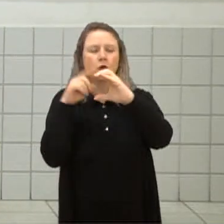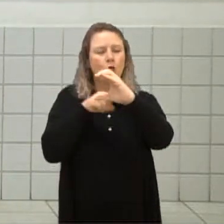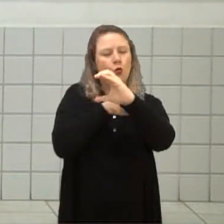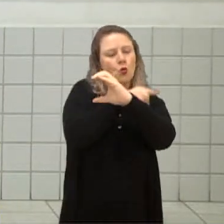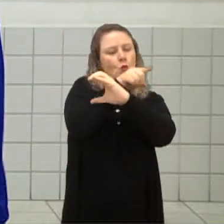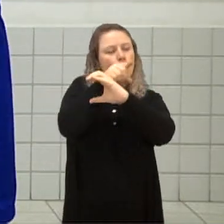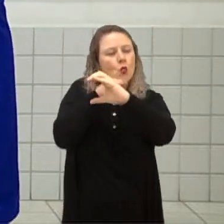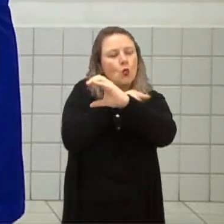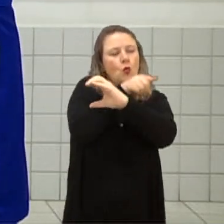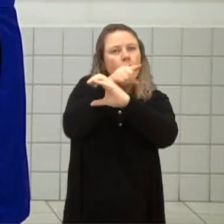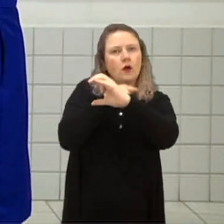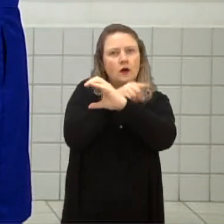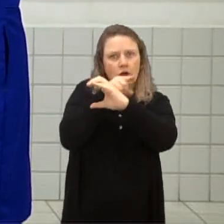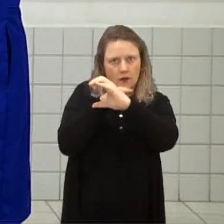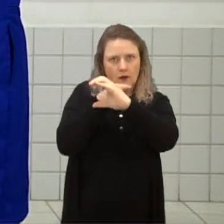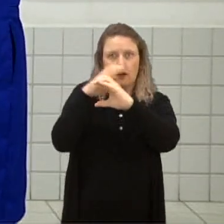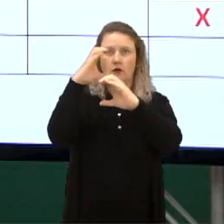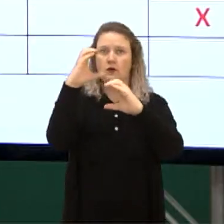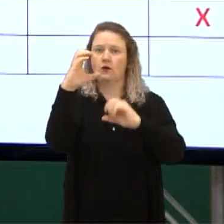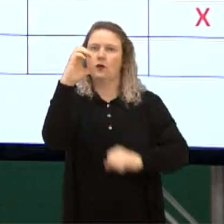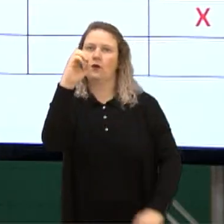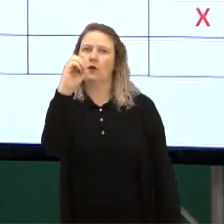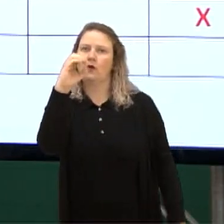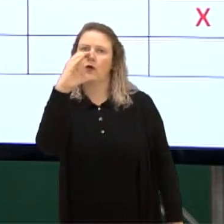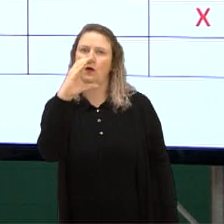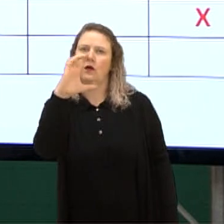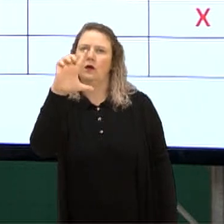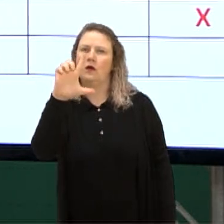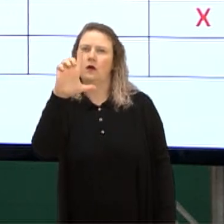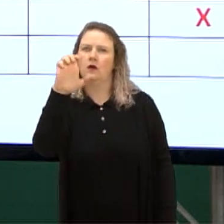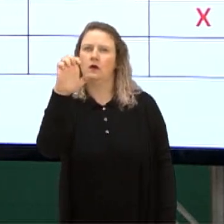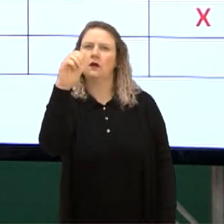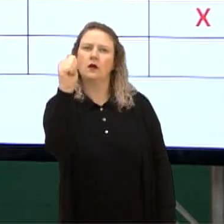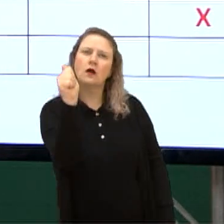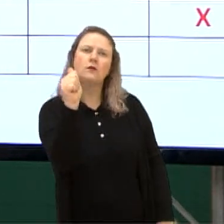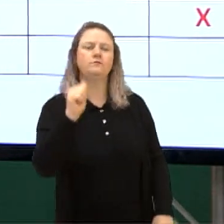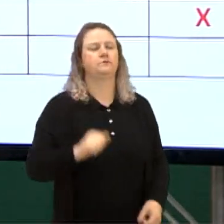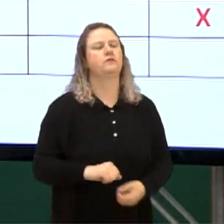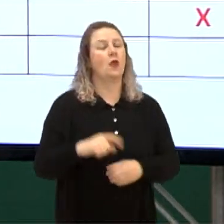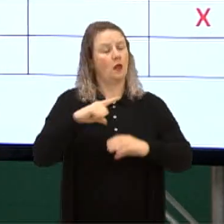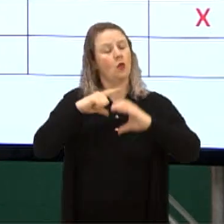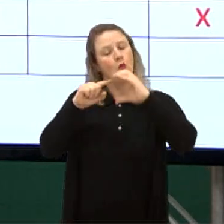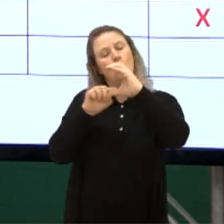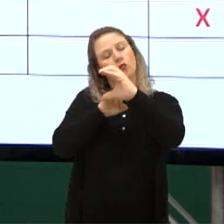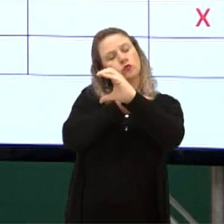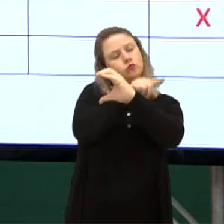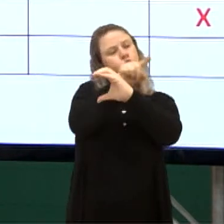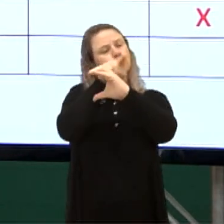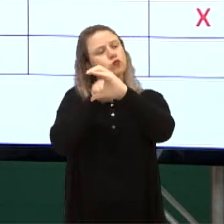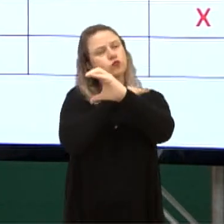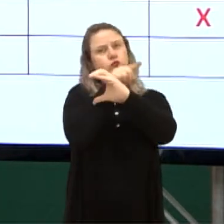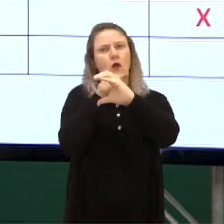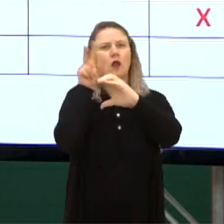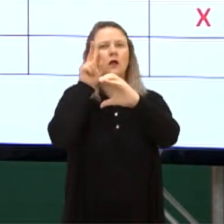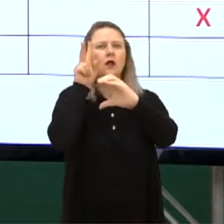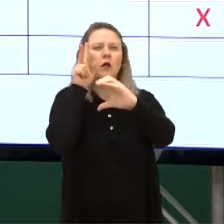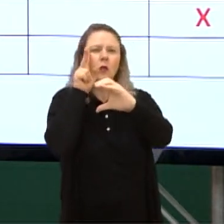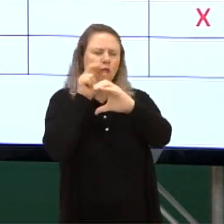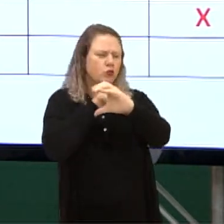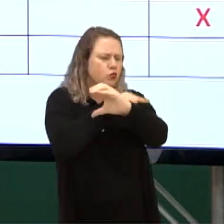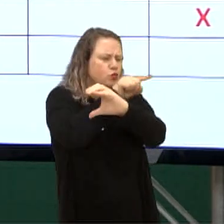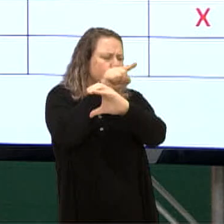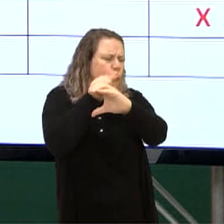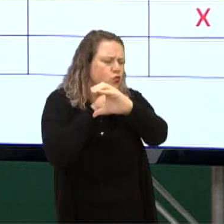Bem bonitinho. E isso eu expliquei para vocês. Ele tem esse formato em espiral que lembra um caracol. Mas,